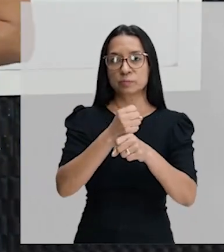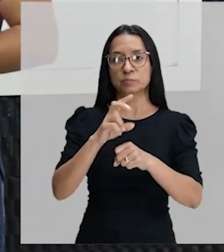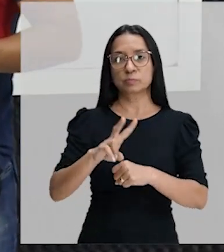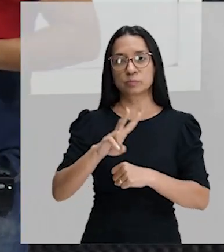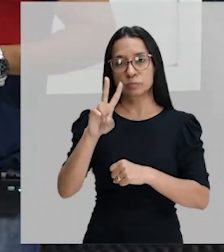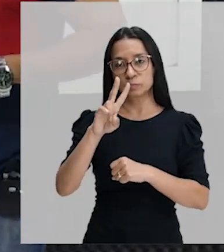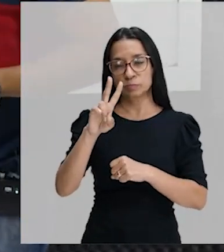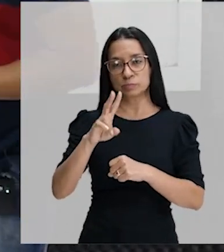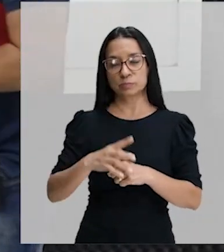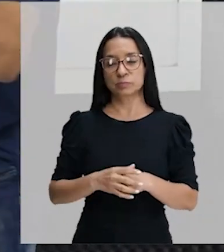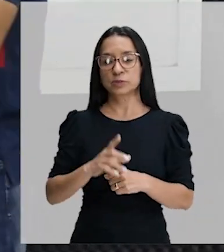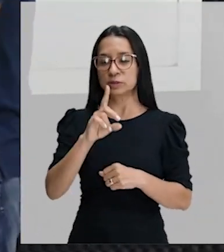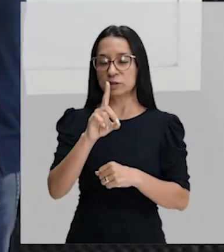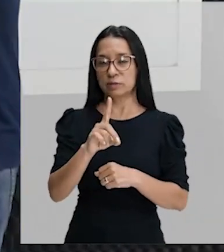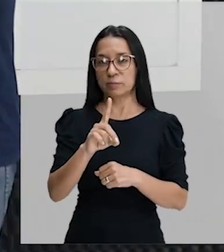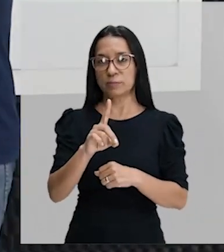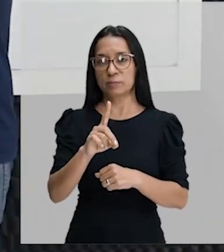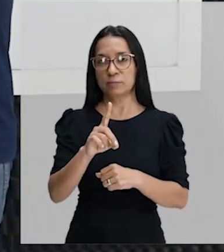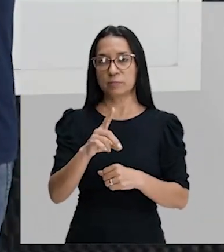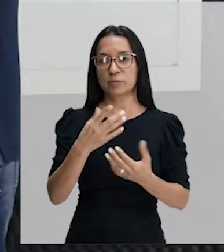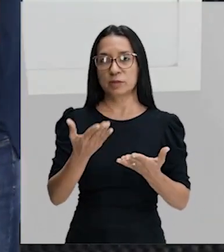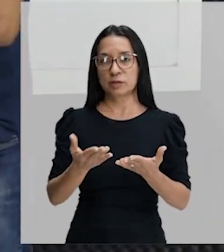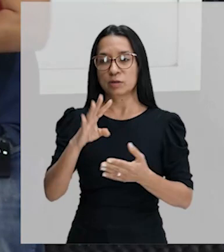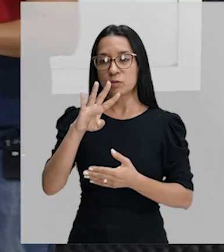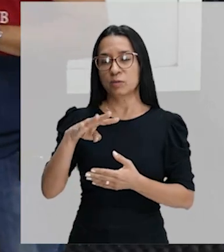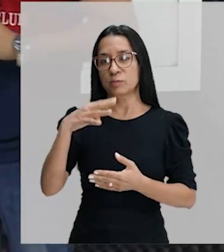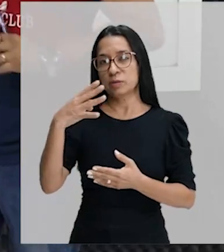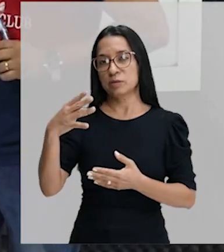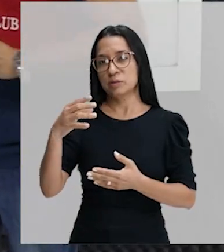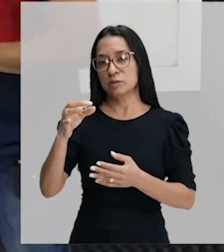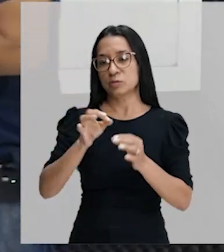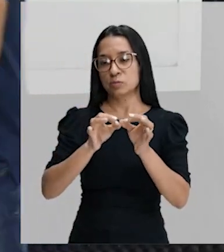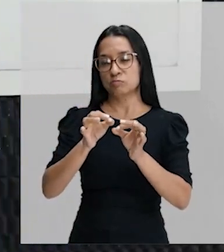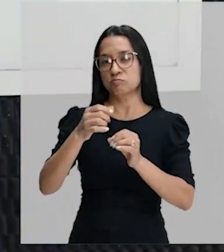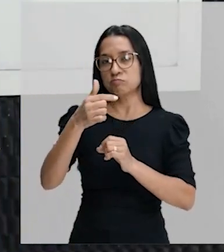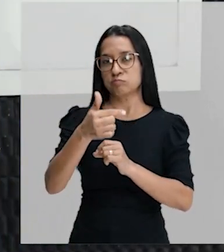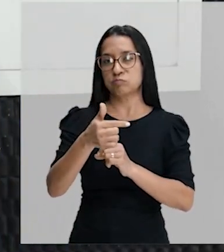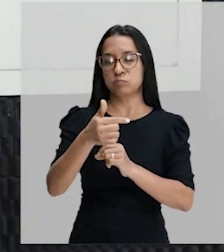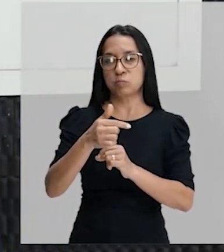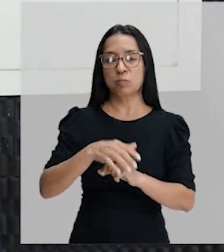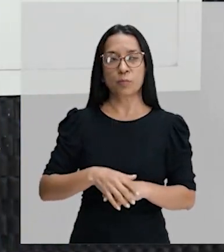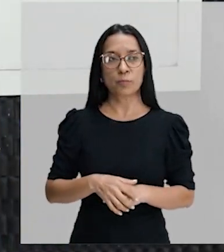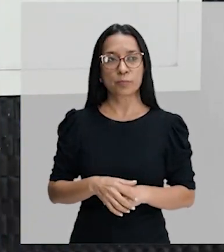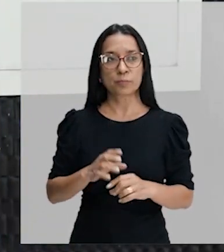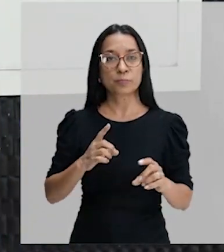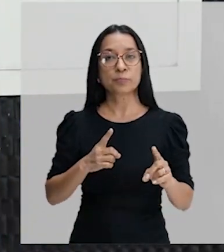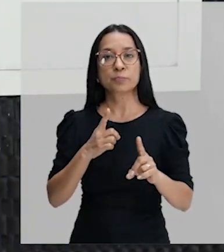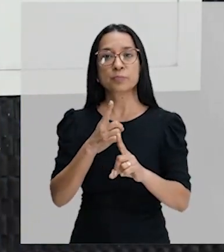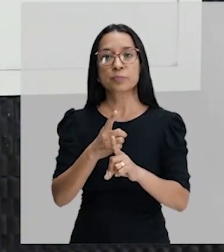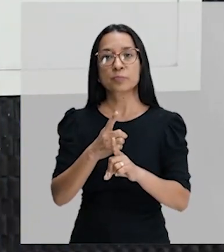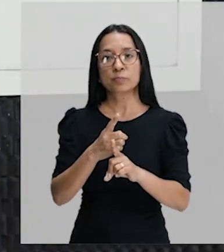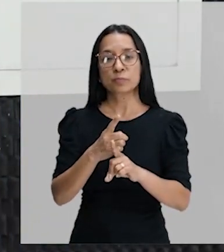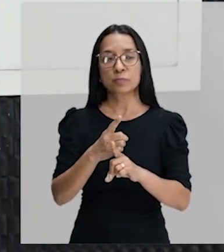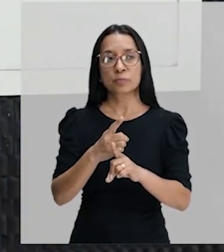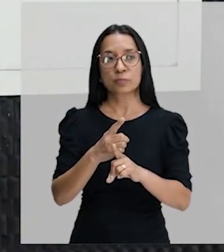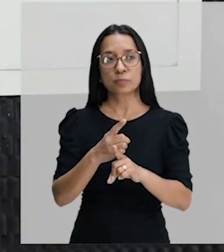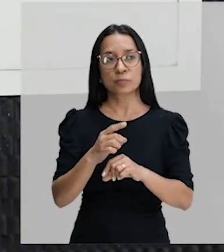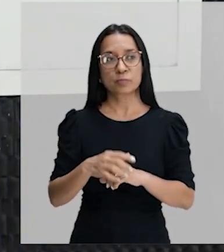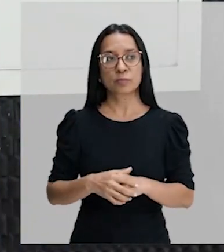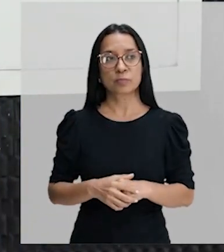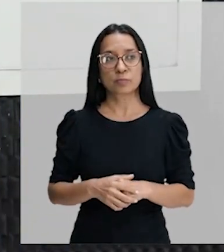valor desse determinante. Nesse caso, é uma matriz de ordem 2. Né? E aí você vai encontrar mais